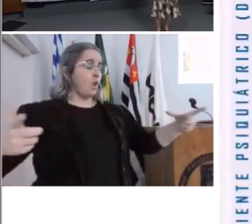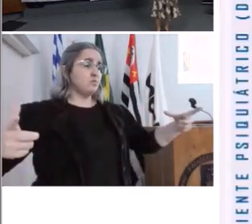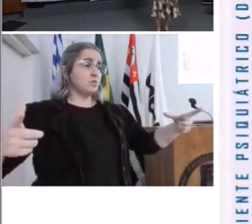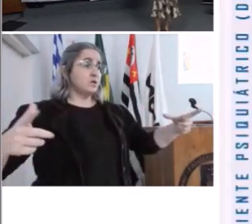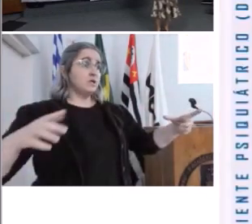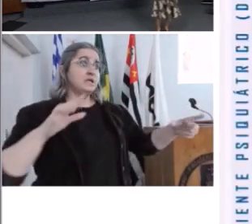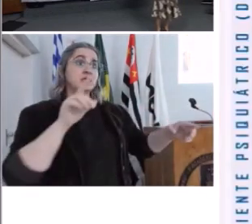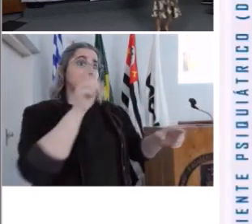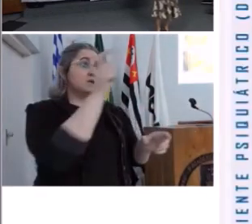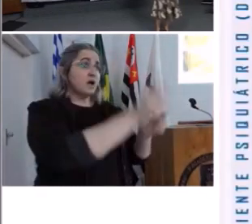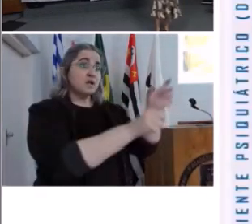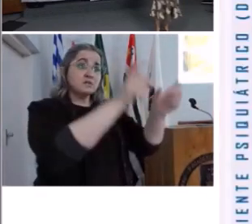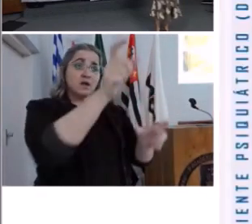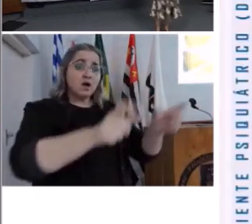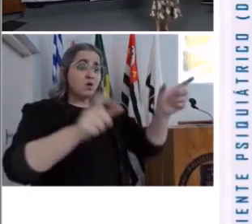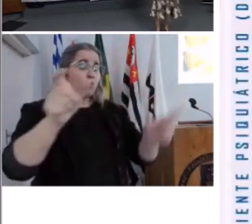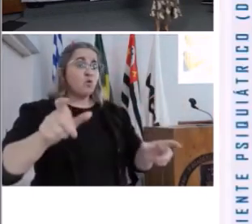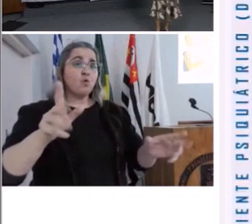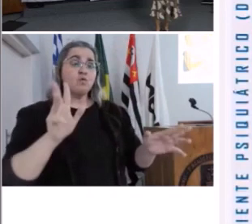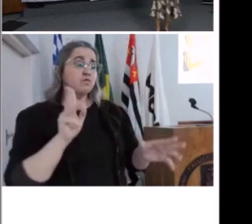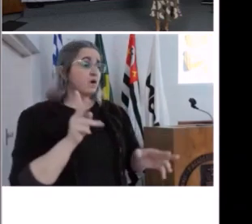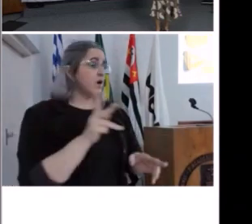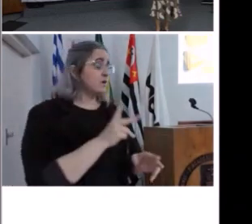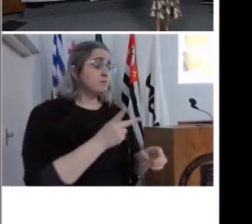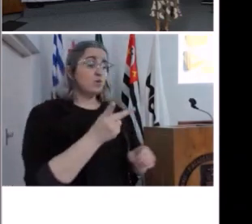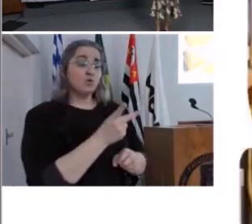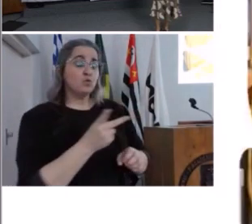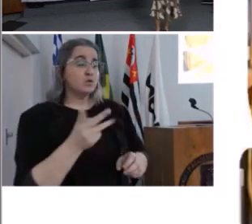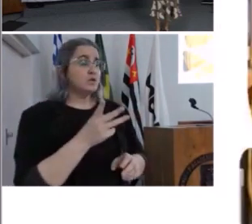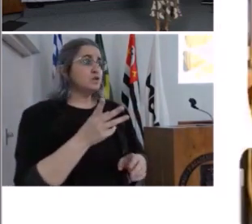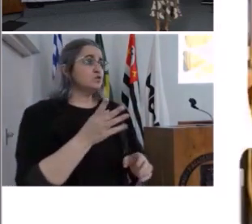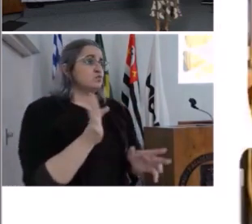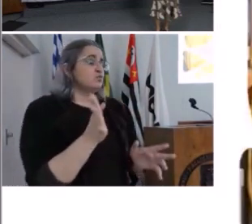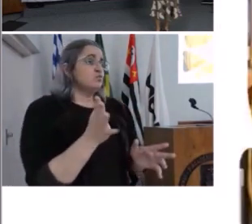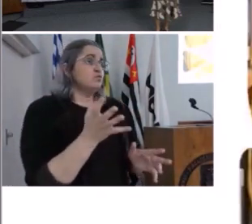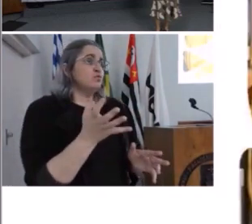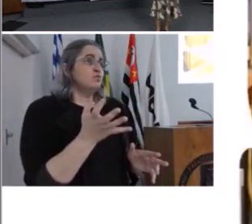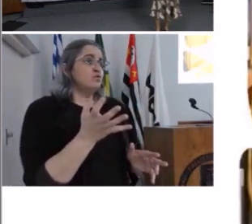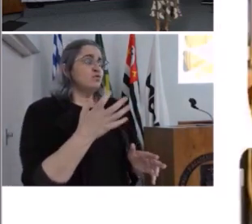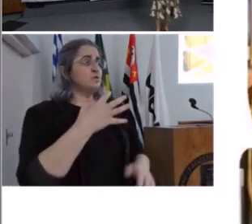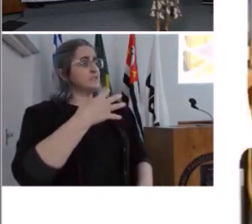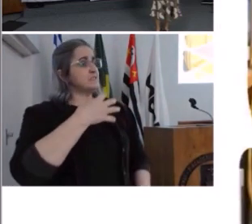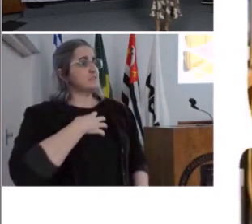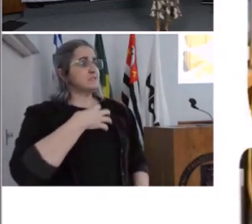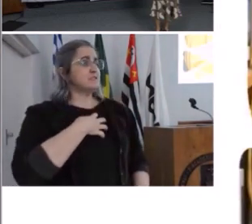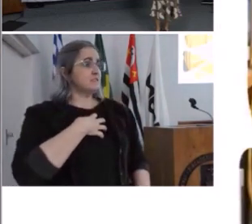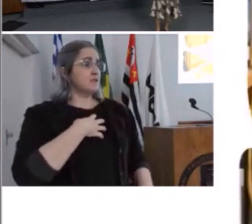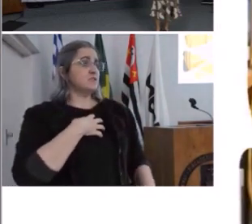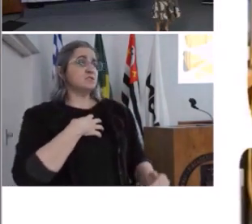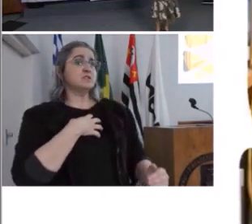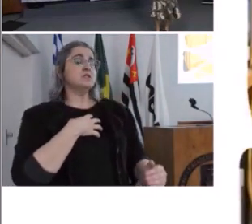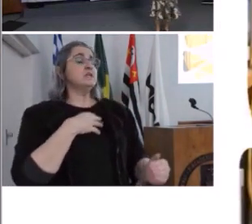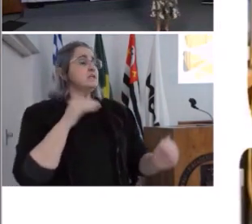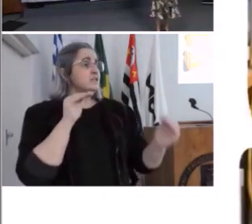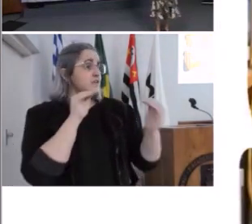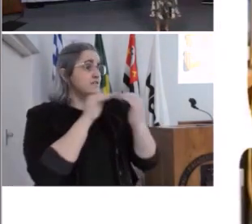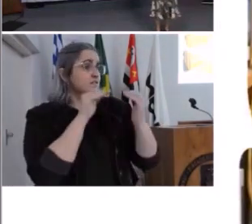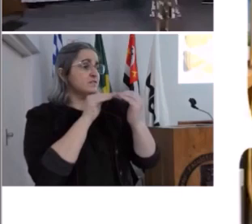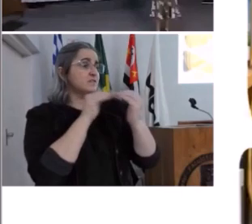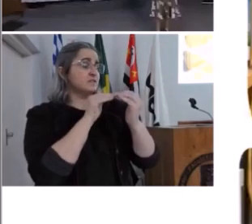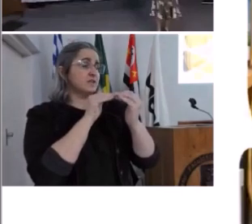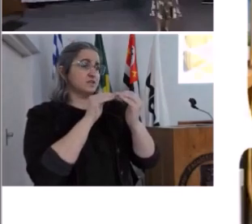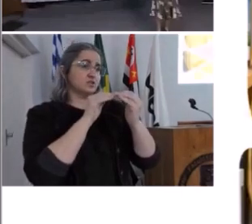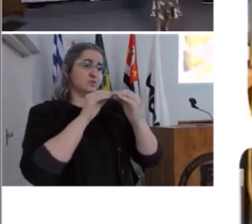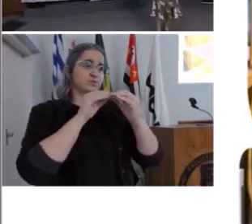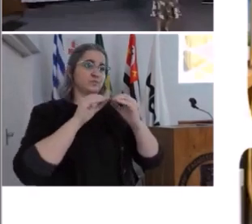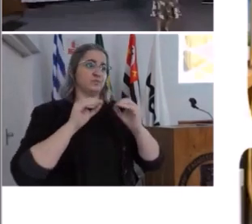e cada um vai procurando vamos pensar na cidade, mas sub-áreas de afinidade. Tá bom?